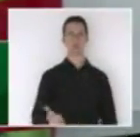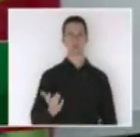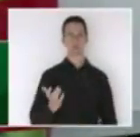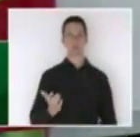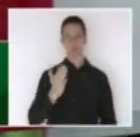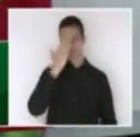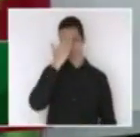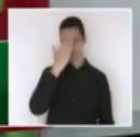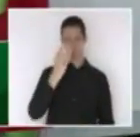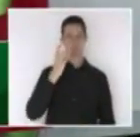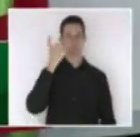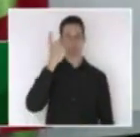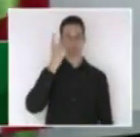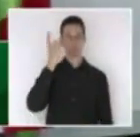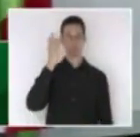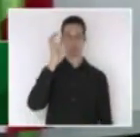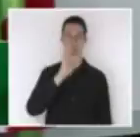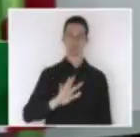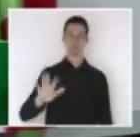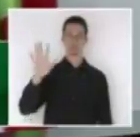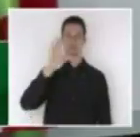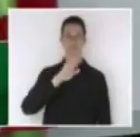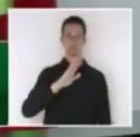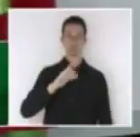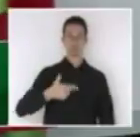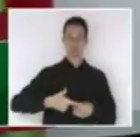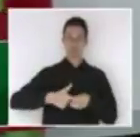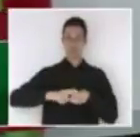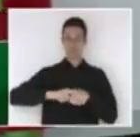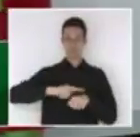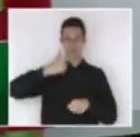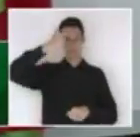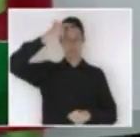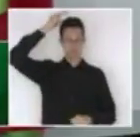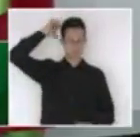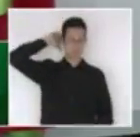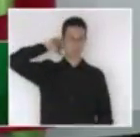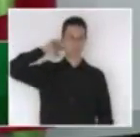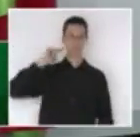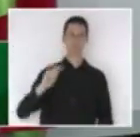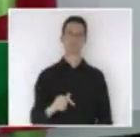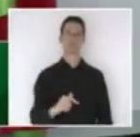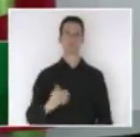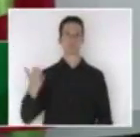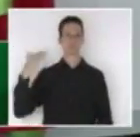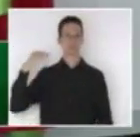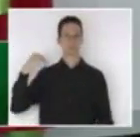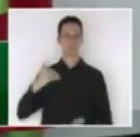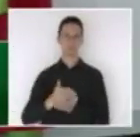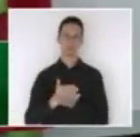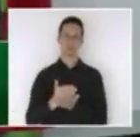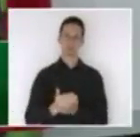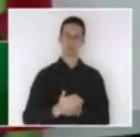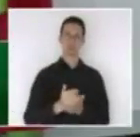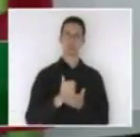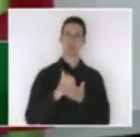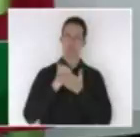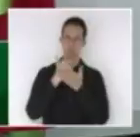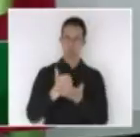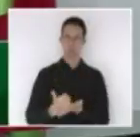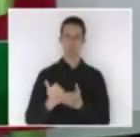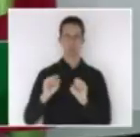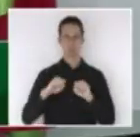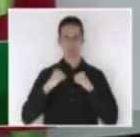mim, que desde o início em que o projeto aportou na CCJ, apoiou e defendeu a causa dos